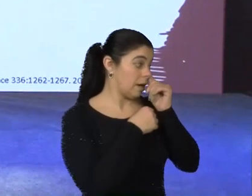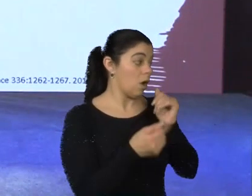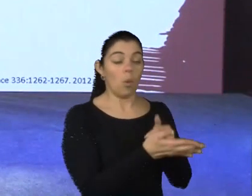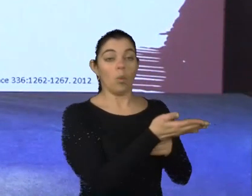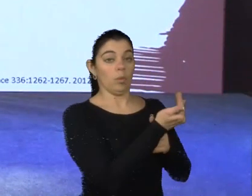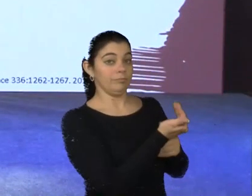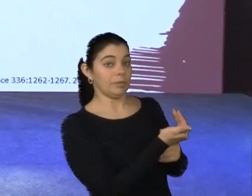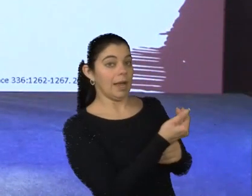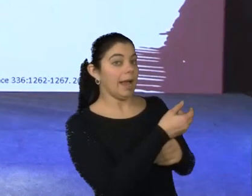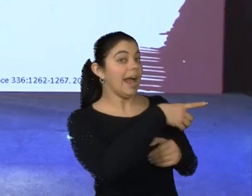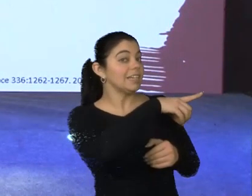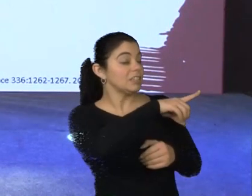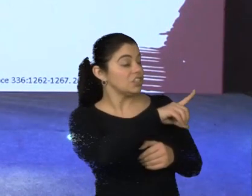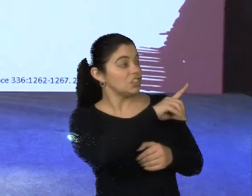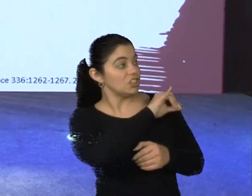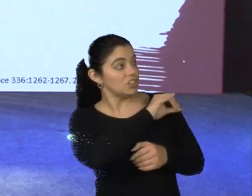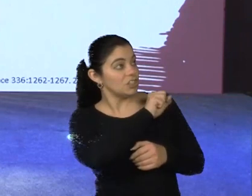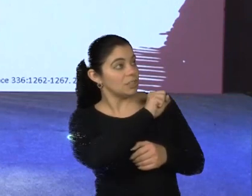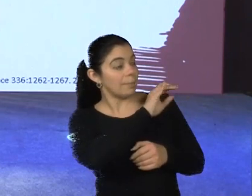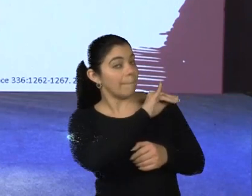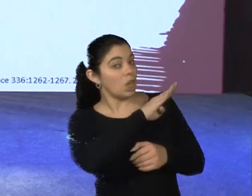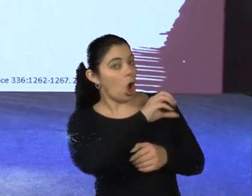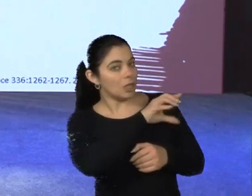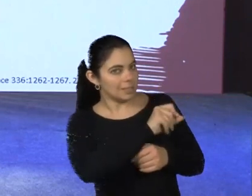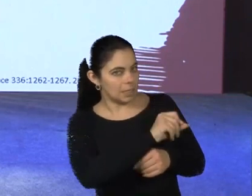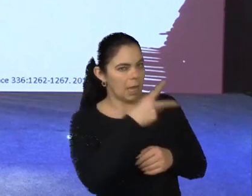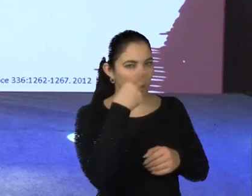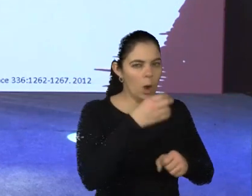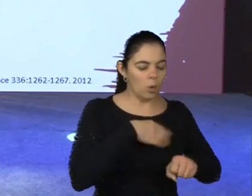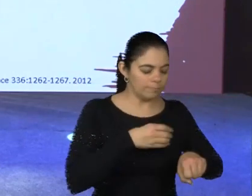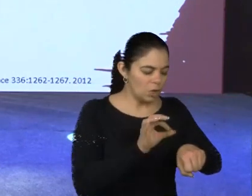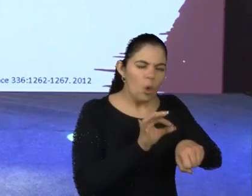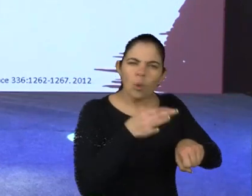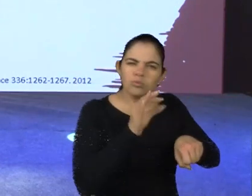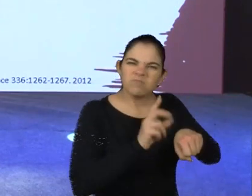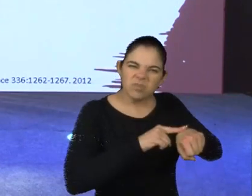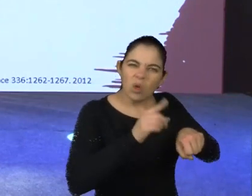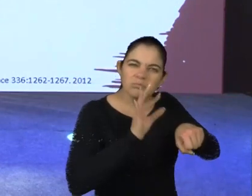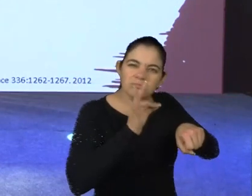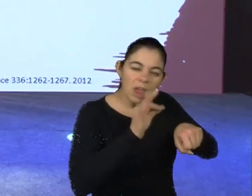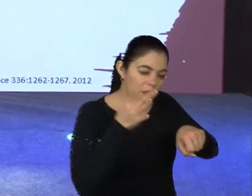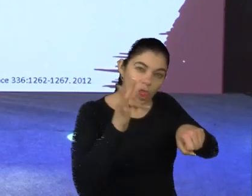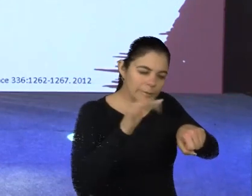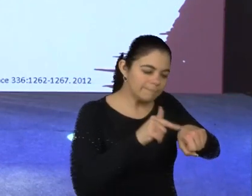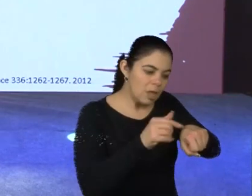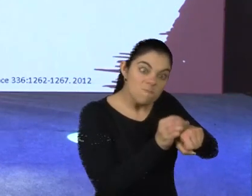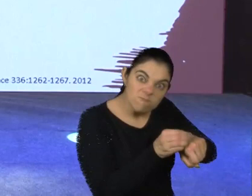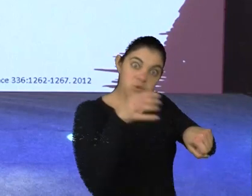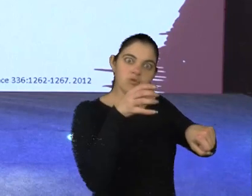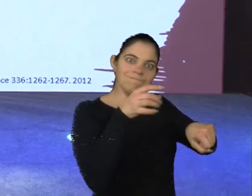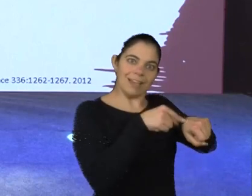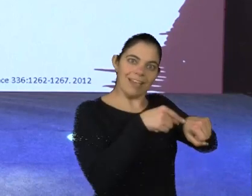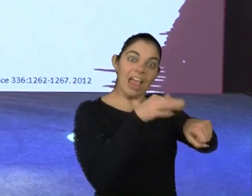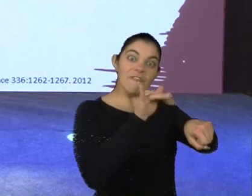seria disbiose. Disbiose é inflamação. Aquele lado é eubiose. Eubiose é o indivíduo